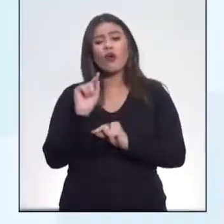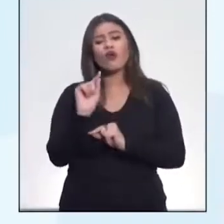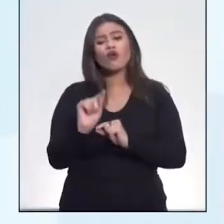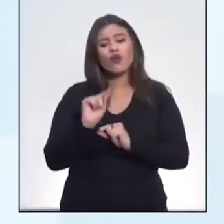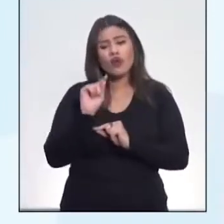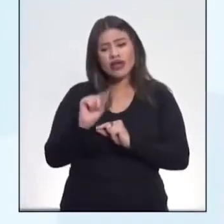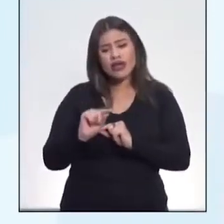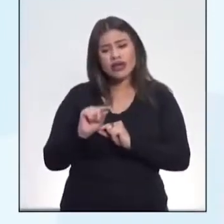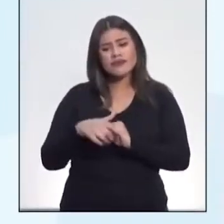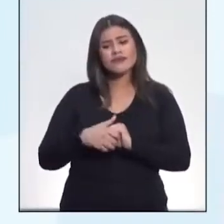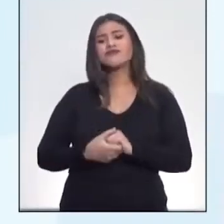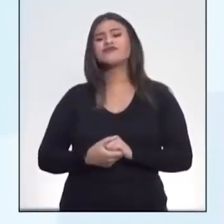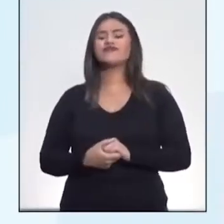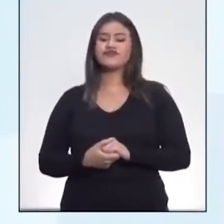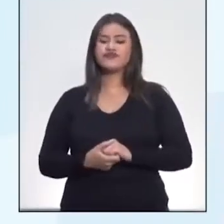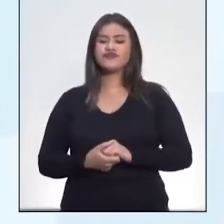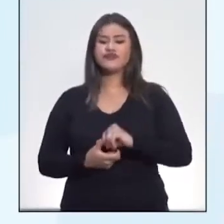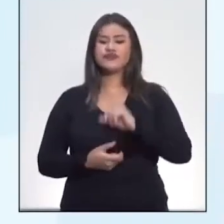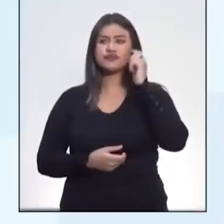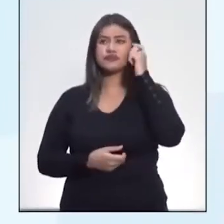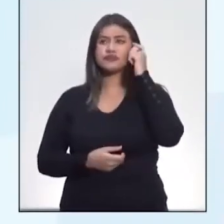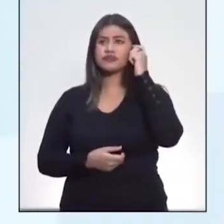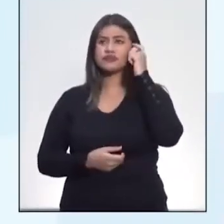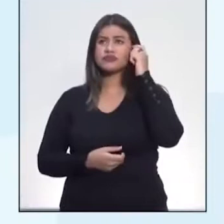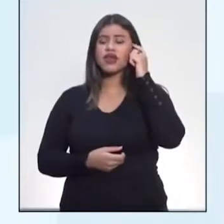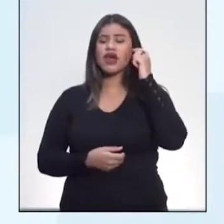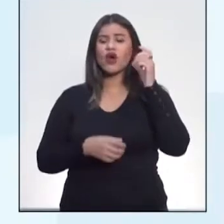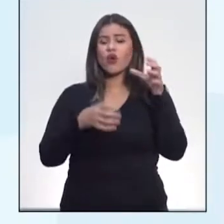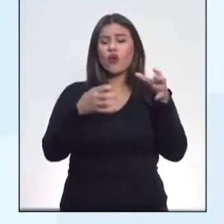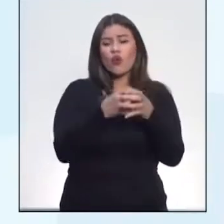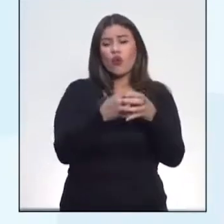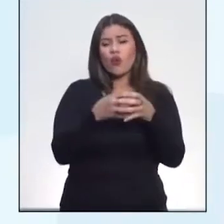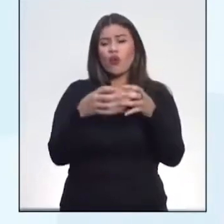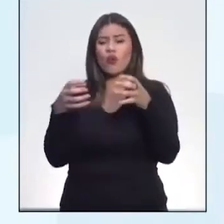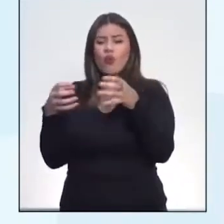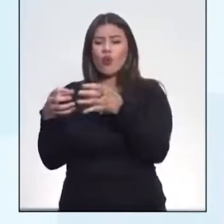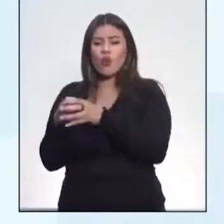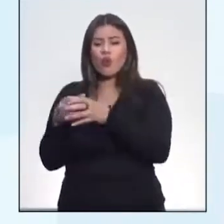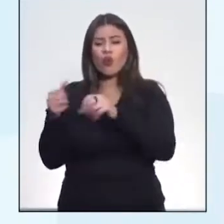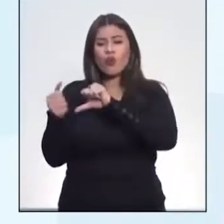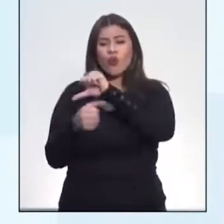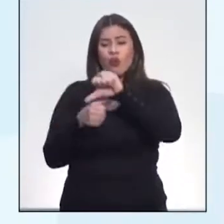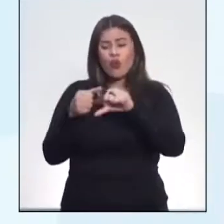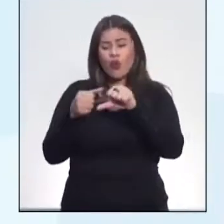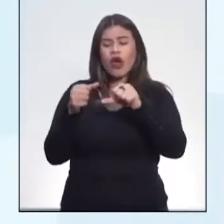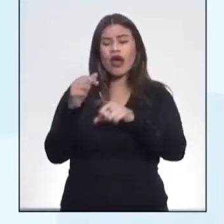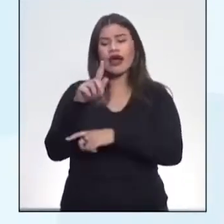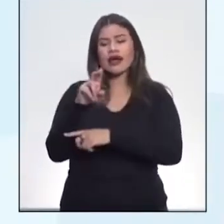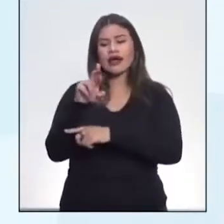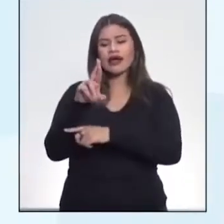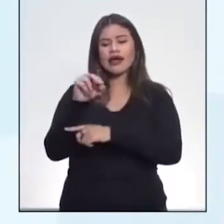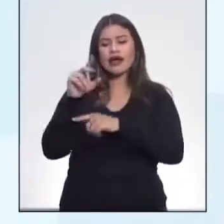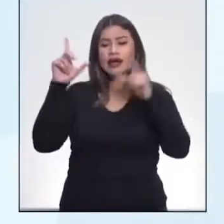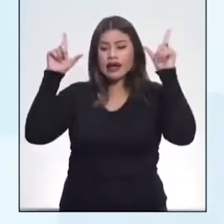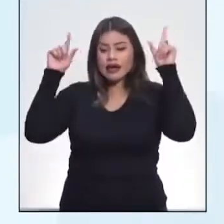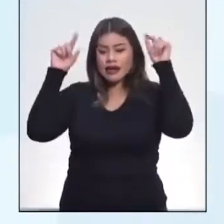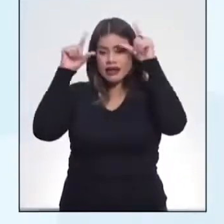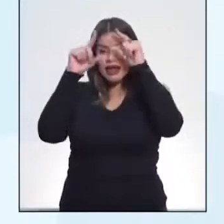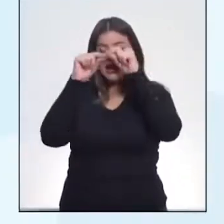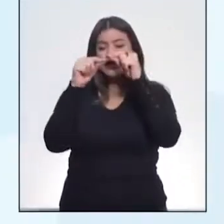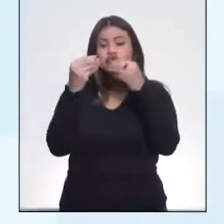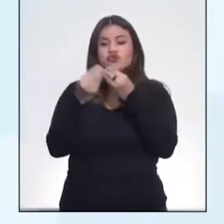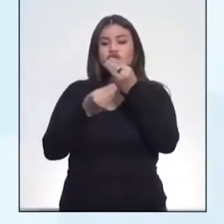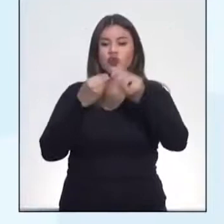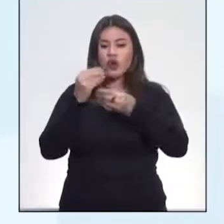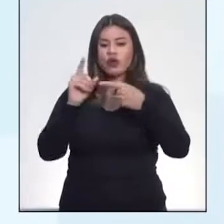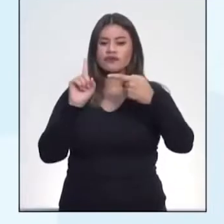comum o que fazia com que essas Pólis juntas se tornassem a Grécia primeiro reconheciam-se